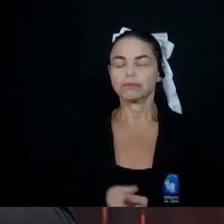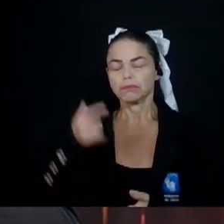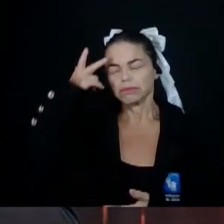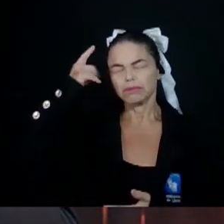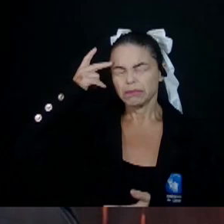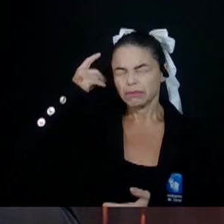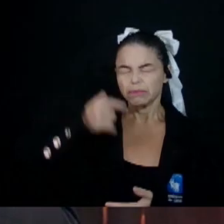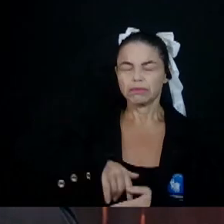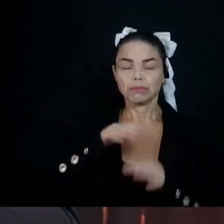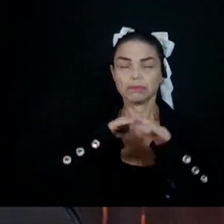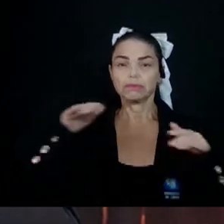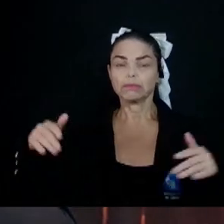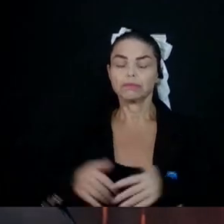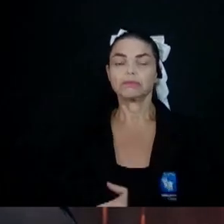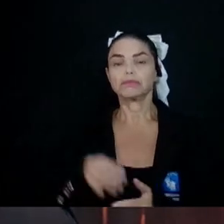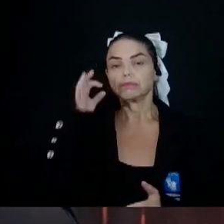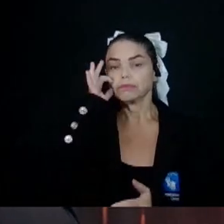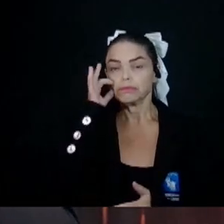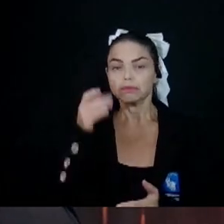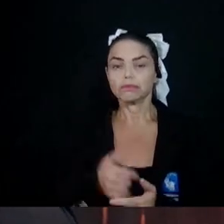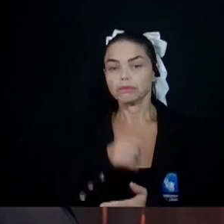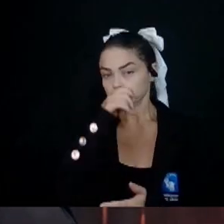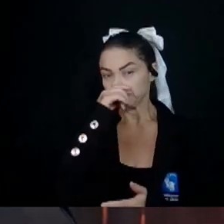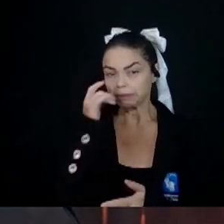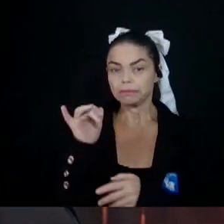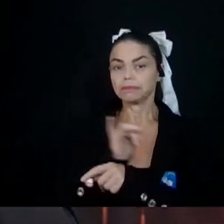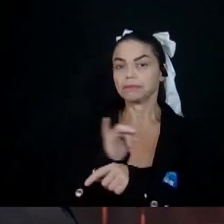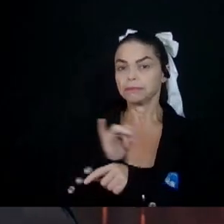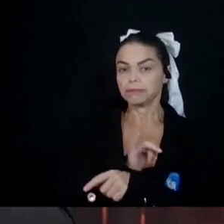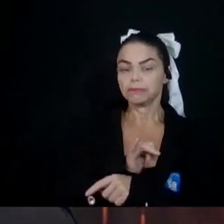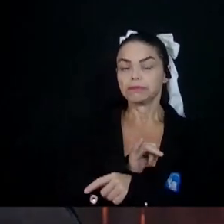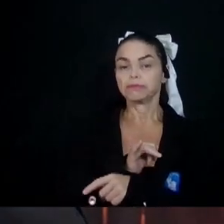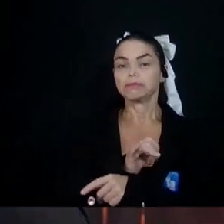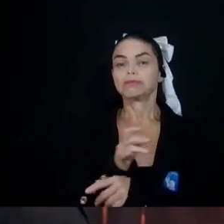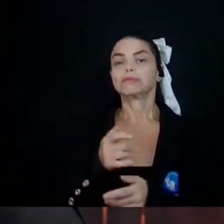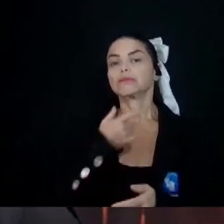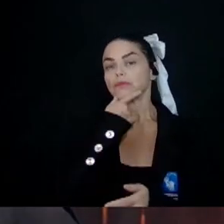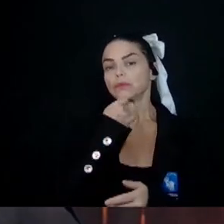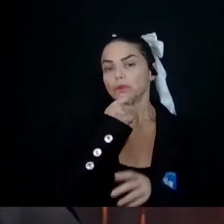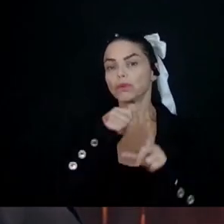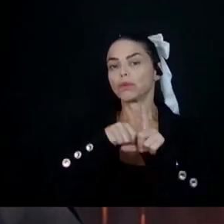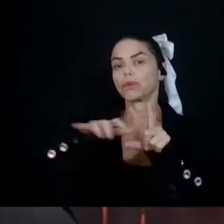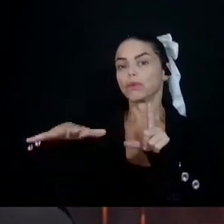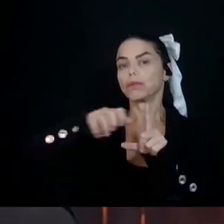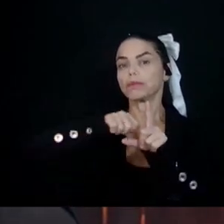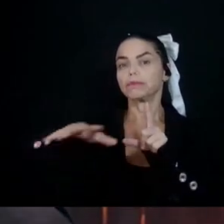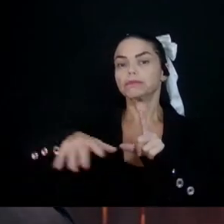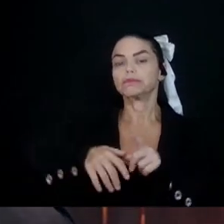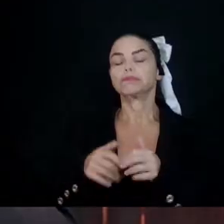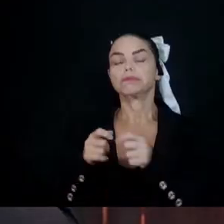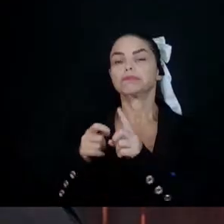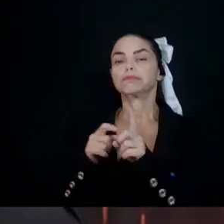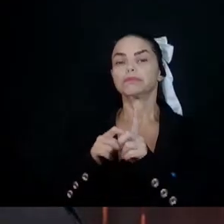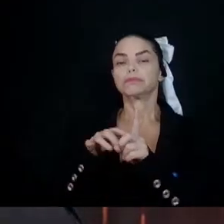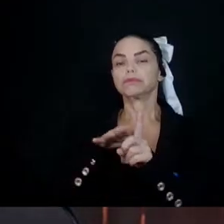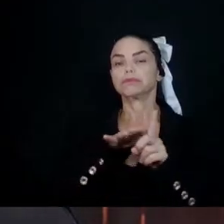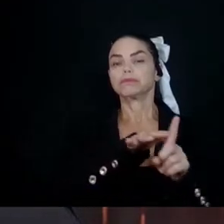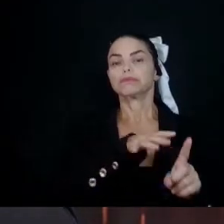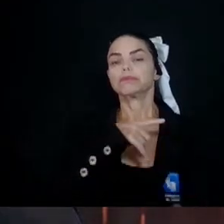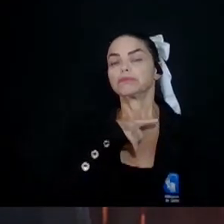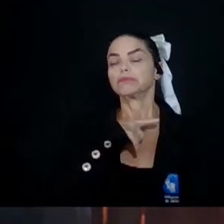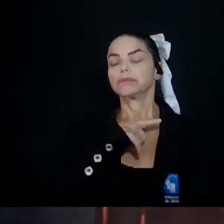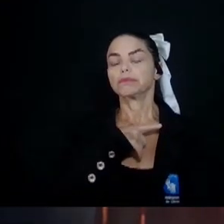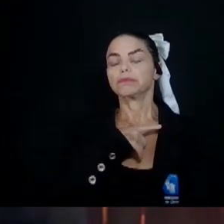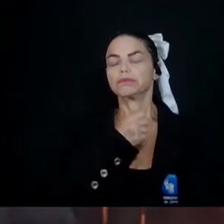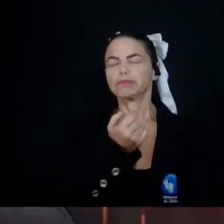crianças assistirem YouTubers e verem a quantidade de seguidores que aqueles YouTubers têm, por mais